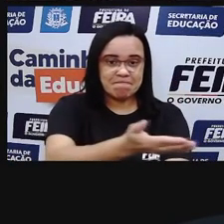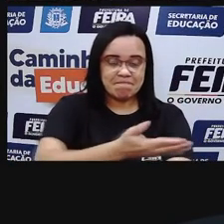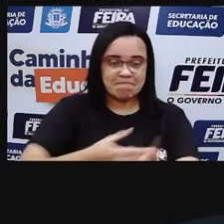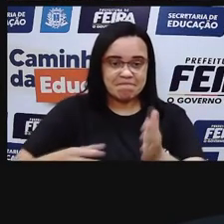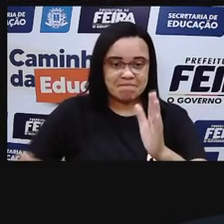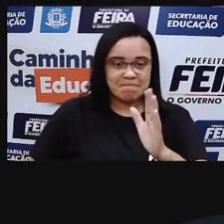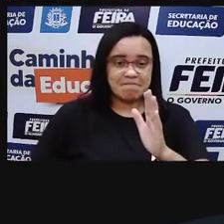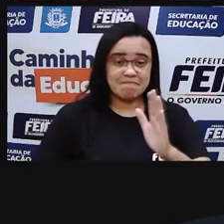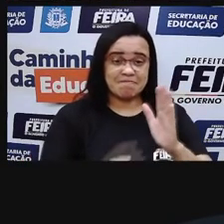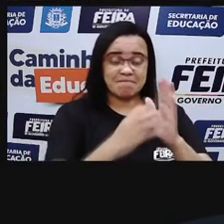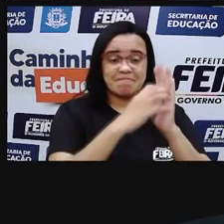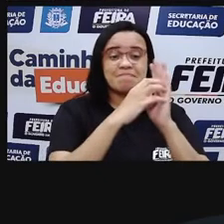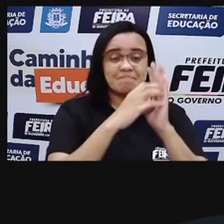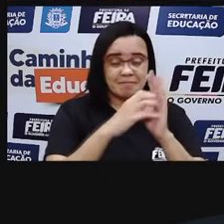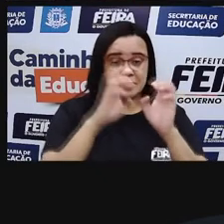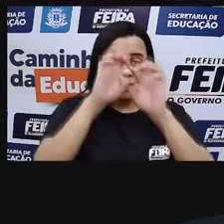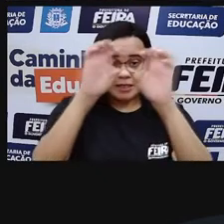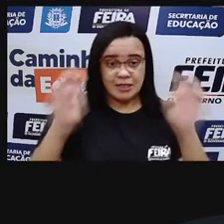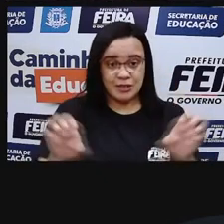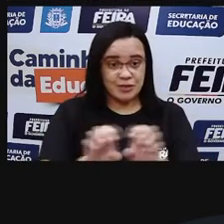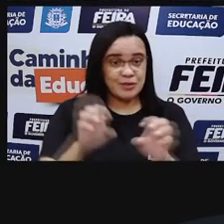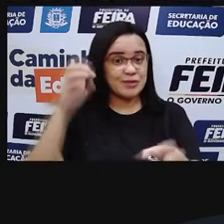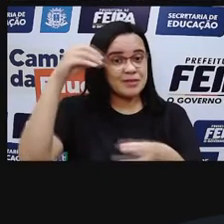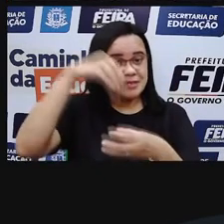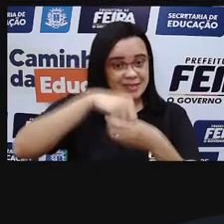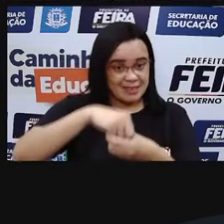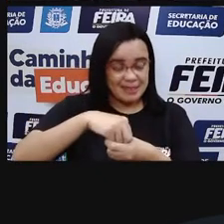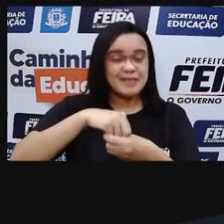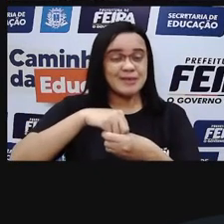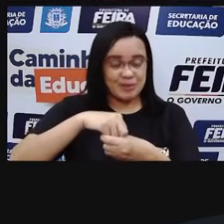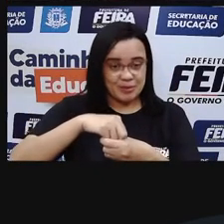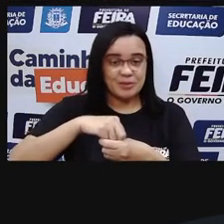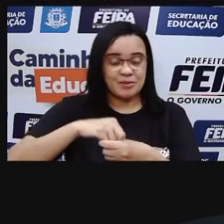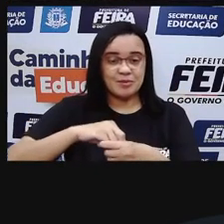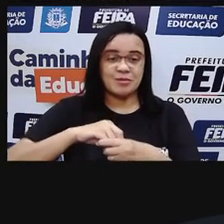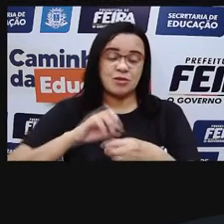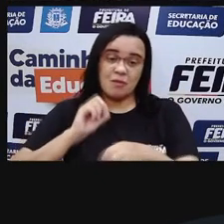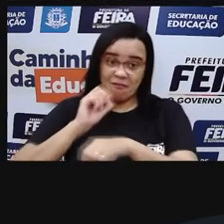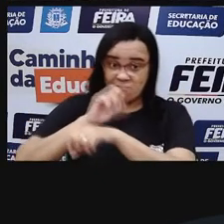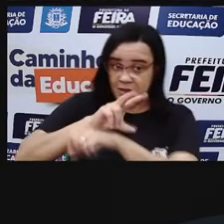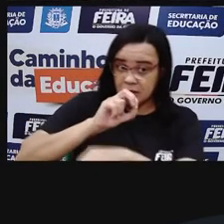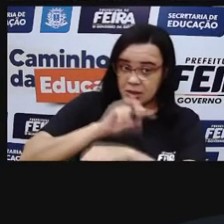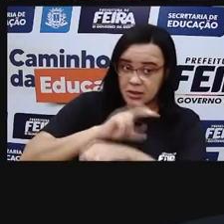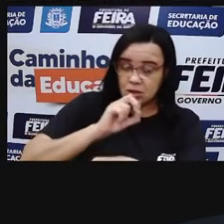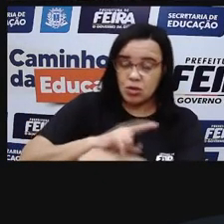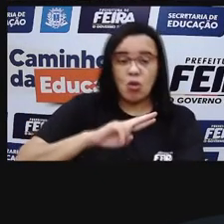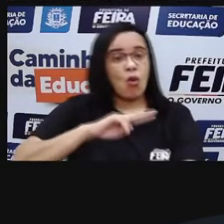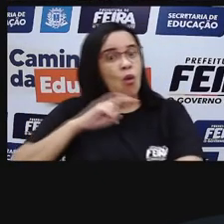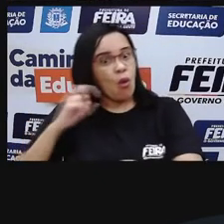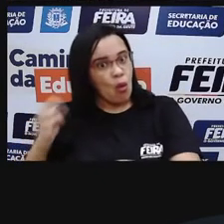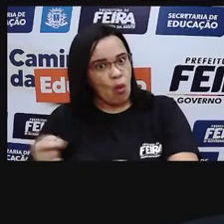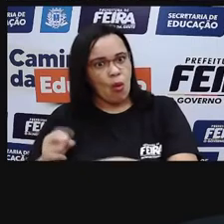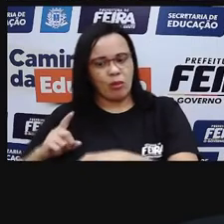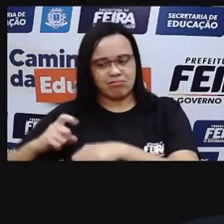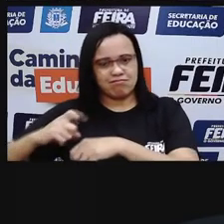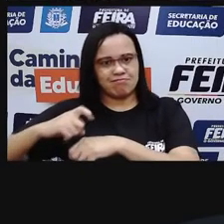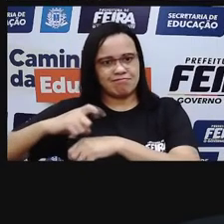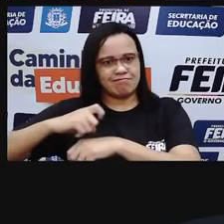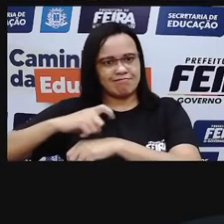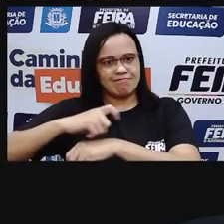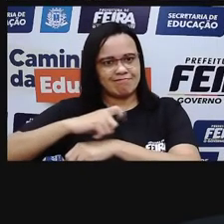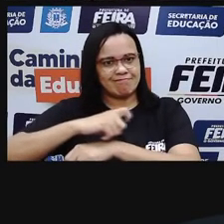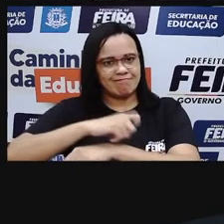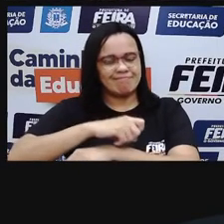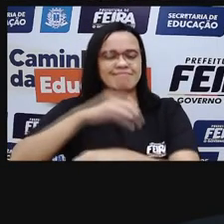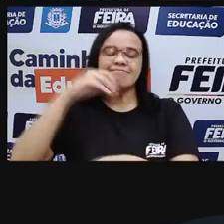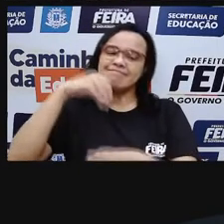adequar à estrutura que tem no vírus ou na bactéria, que é chamada de antígeno.